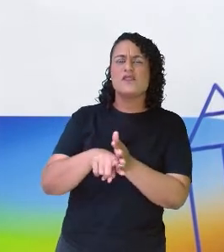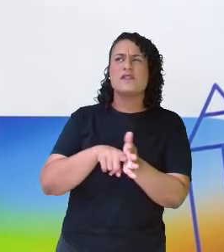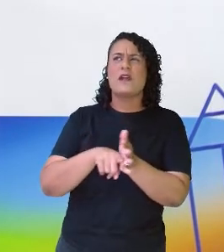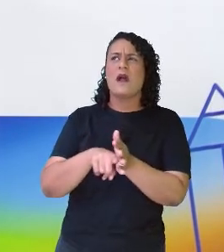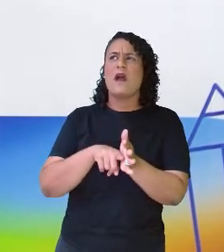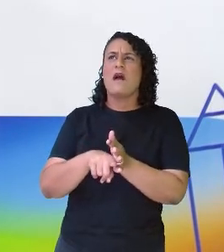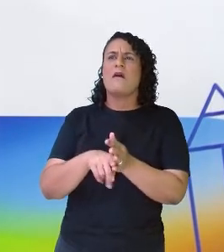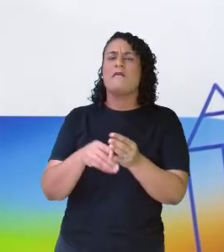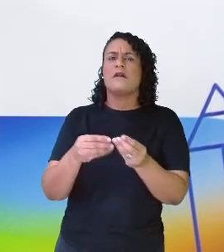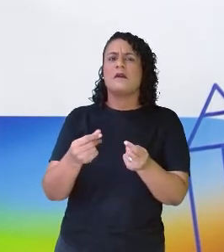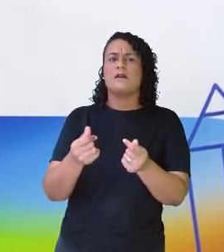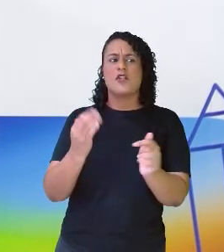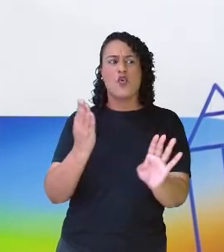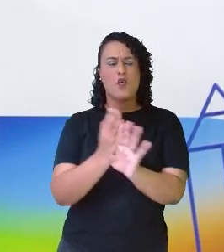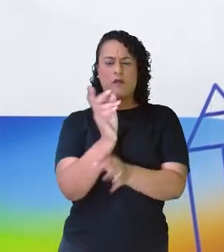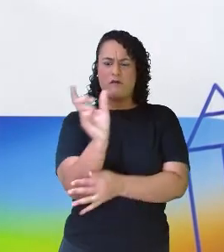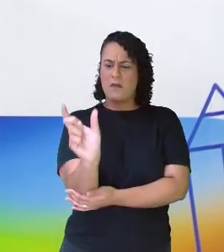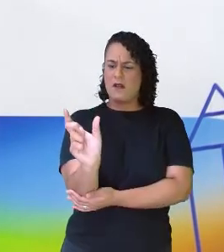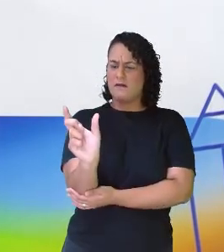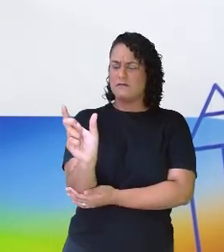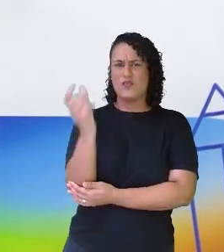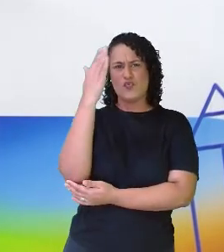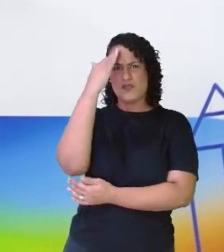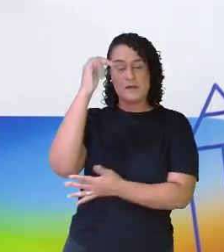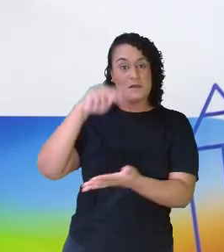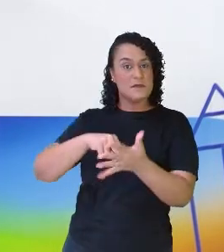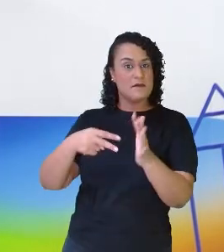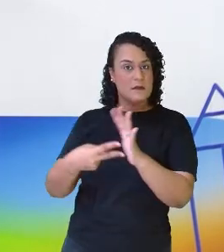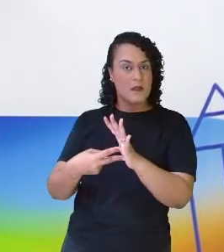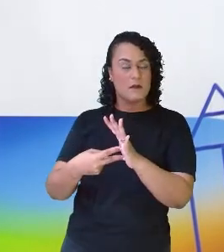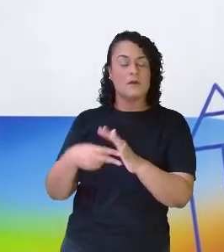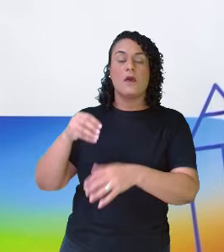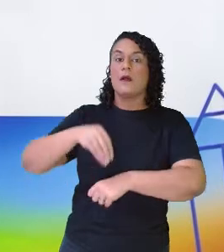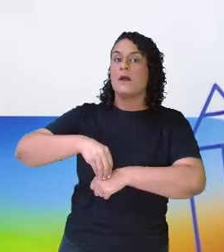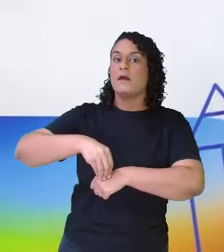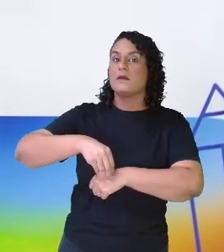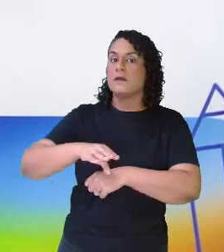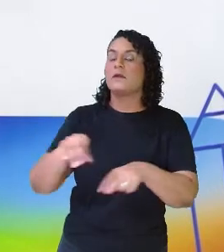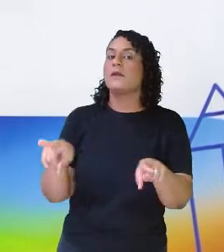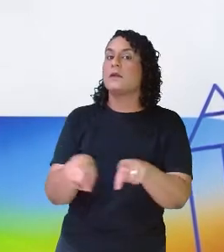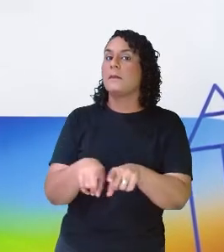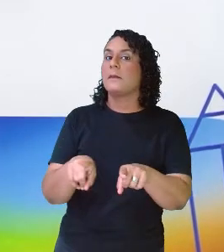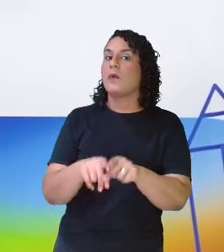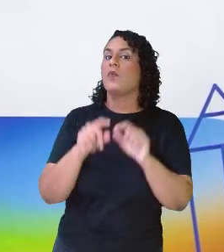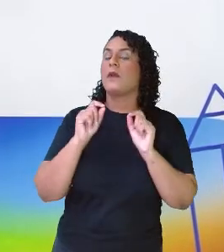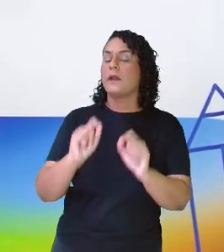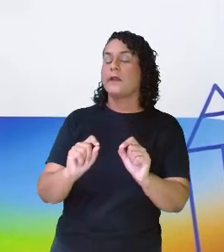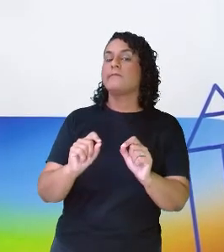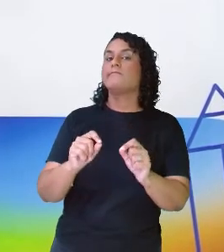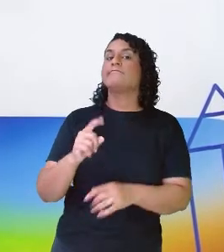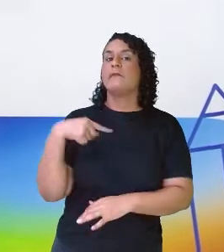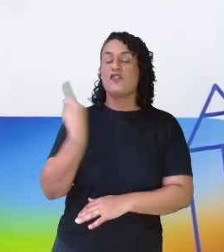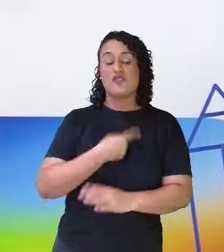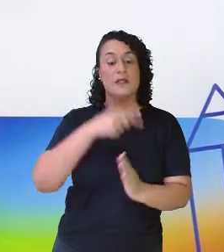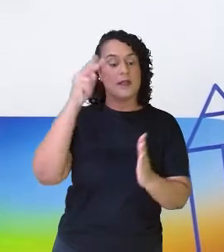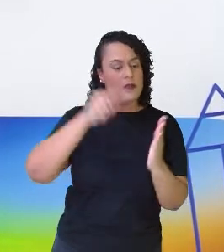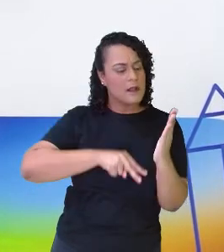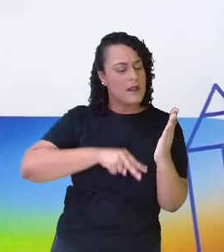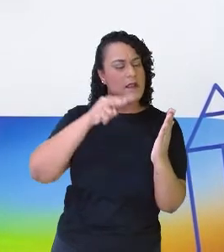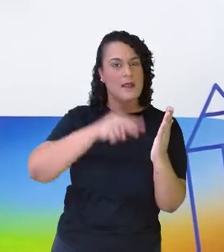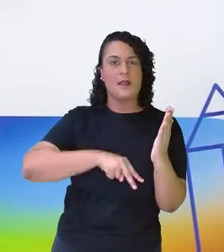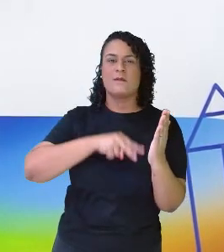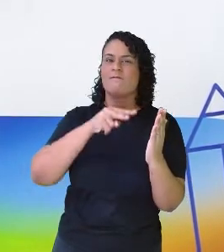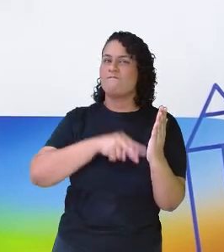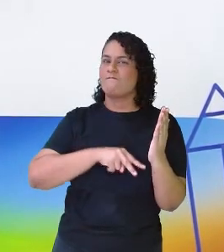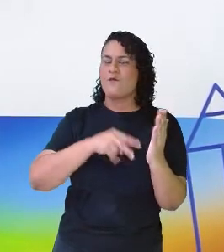não sabia, a gente fazia isso. E outra dica também, tá? A leitura. A leitura ajuda muito a gente a entender o